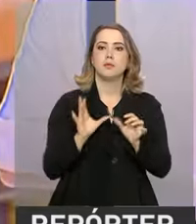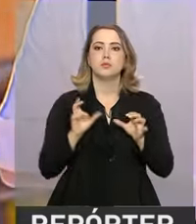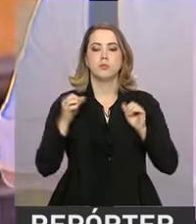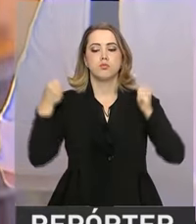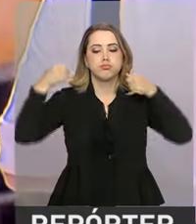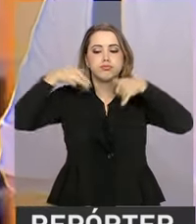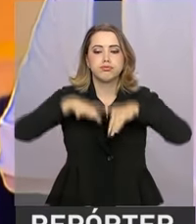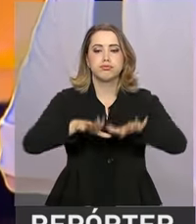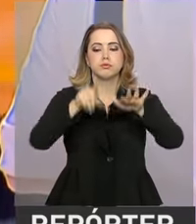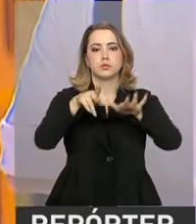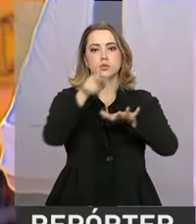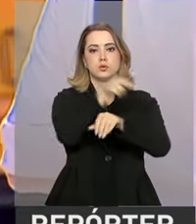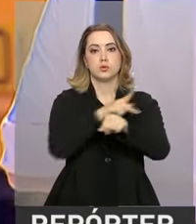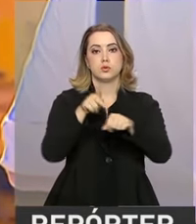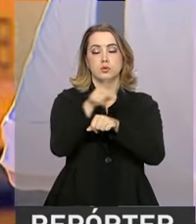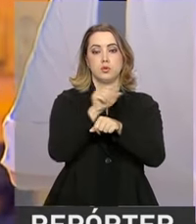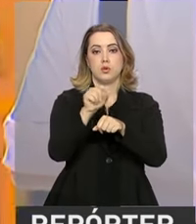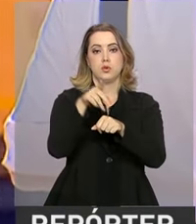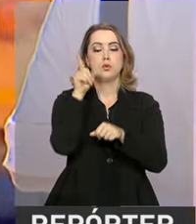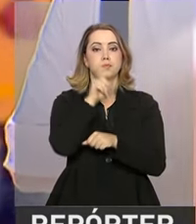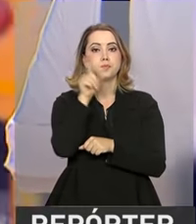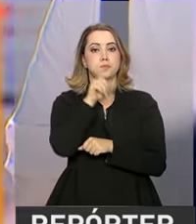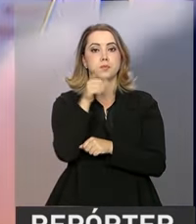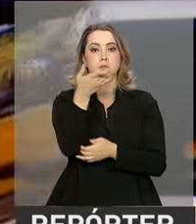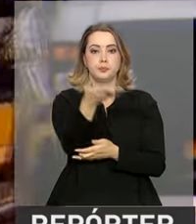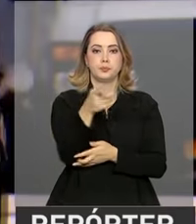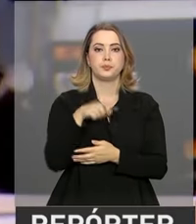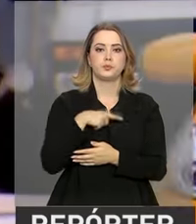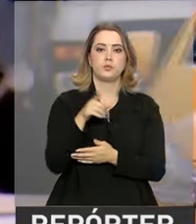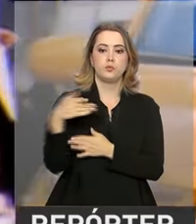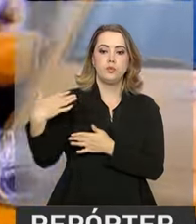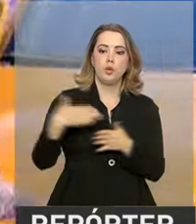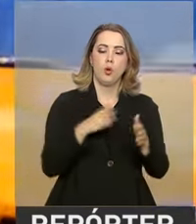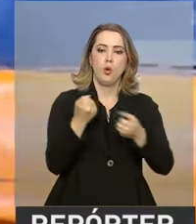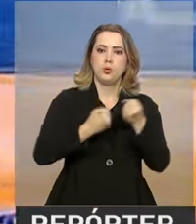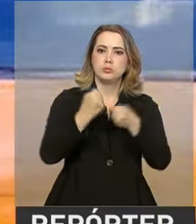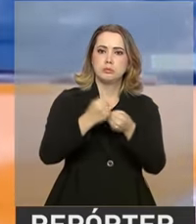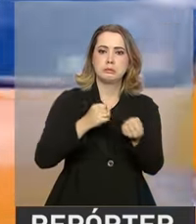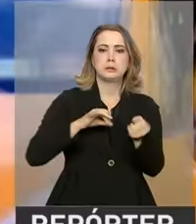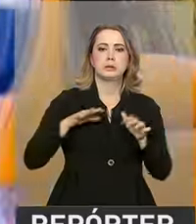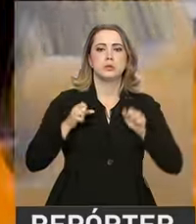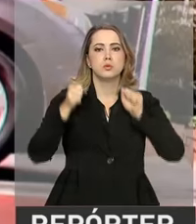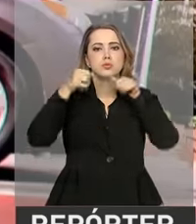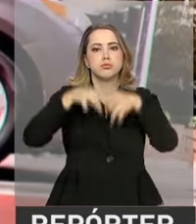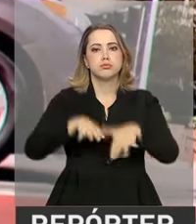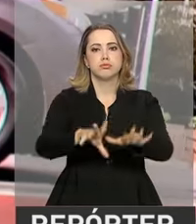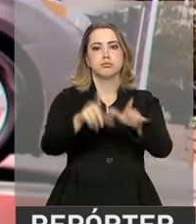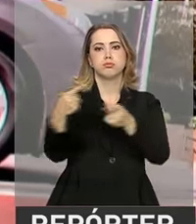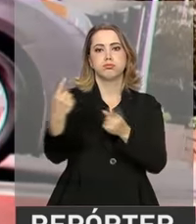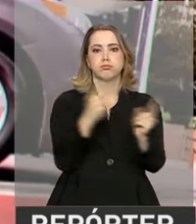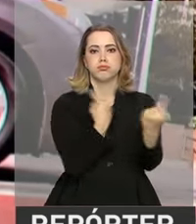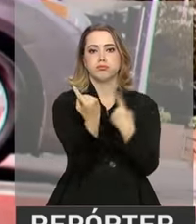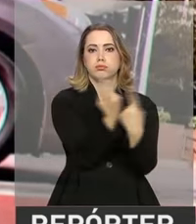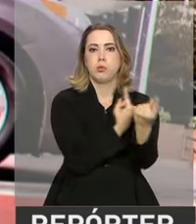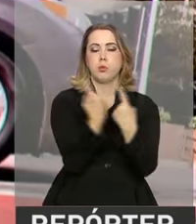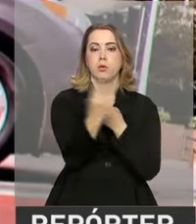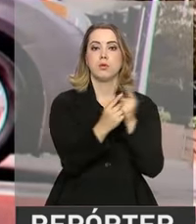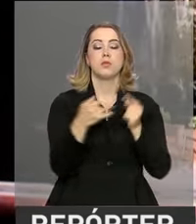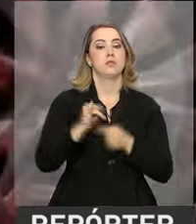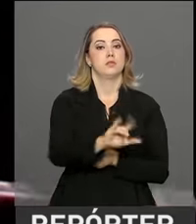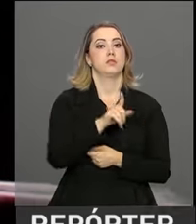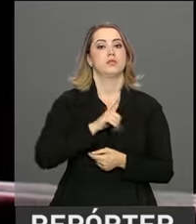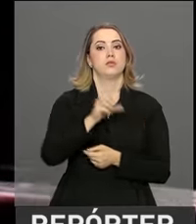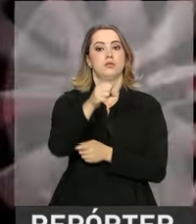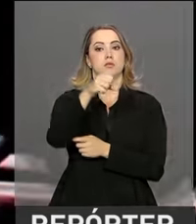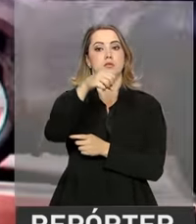Unidos. A agitação normal de ruas movimentadas e trânsito intenso aumenta ainda mais às vésperas da